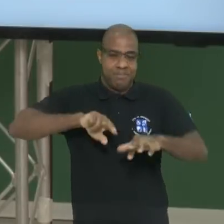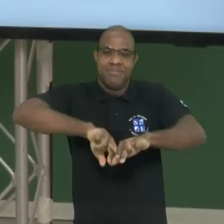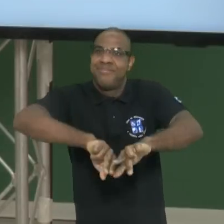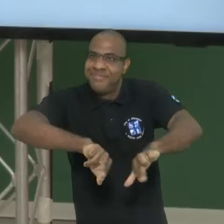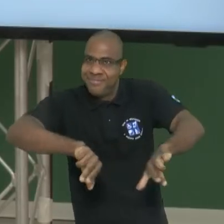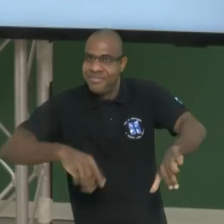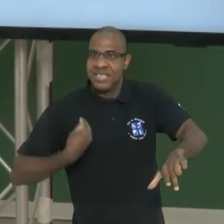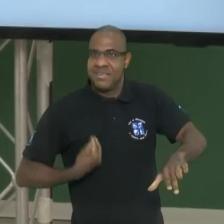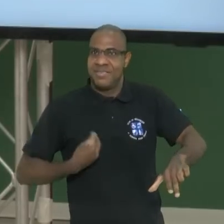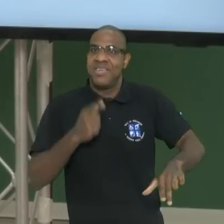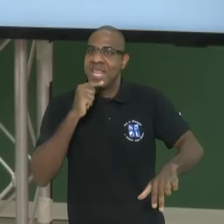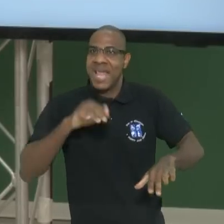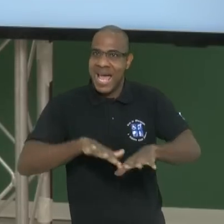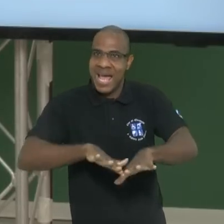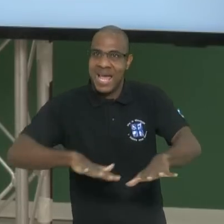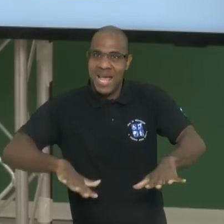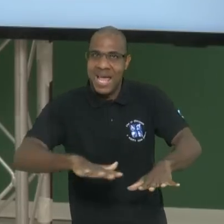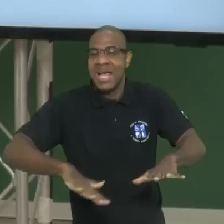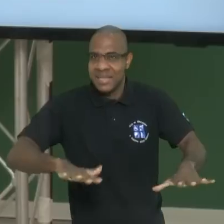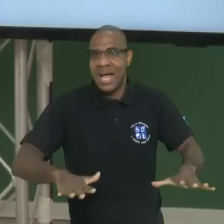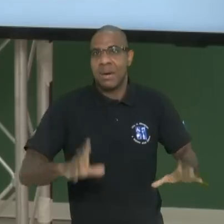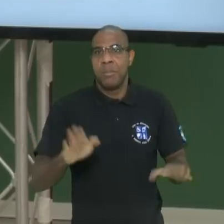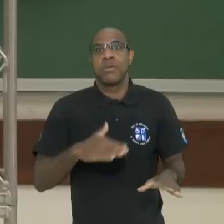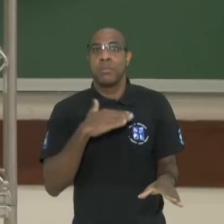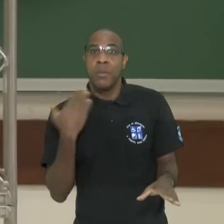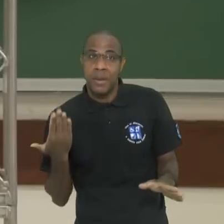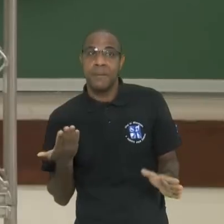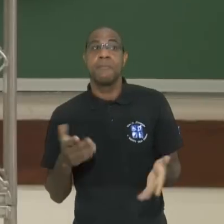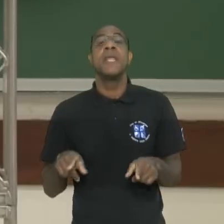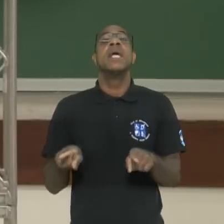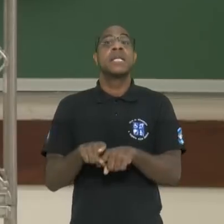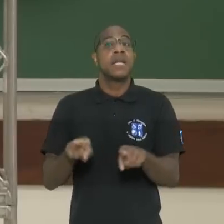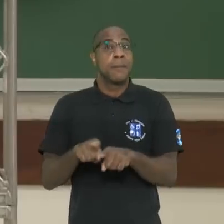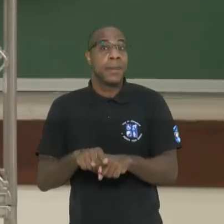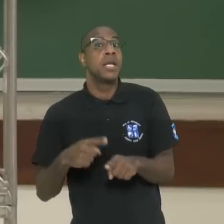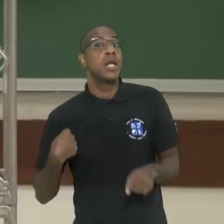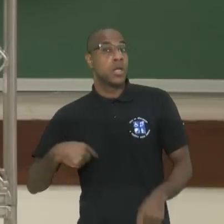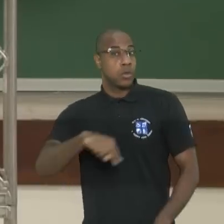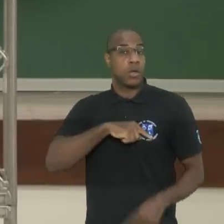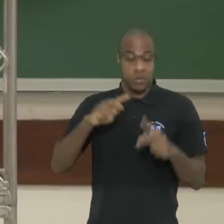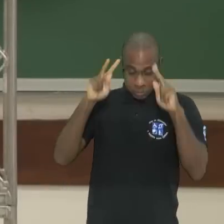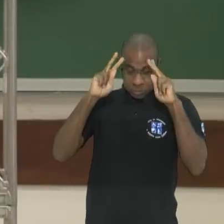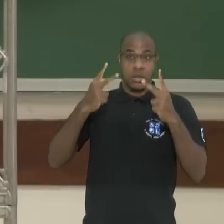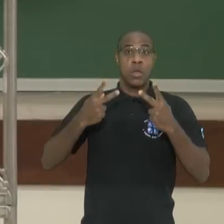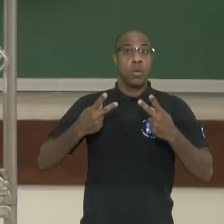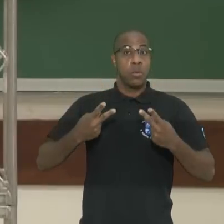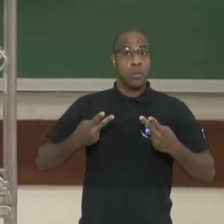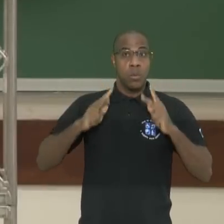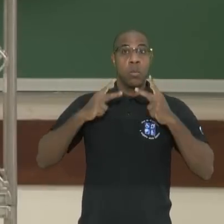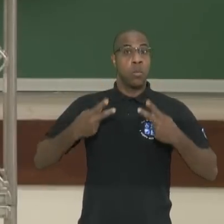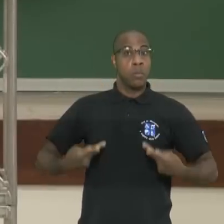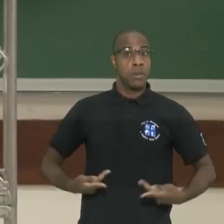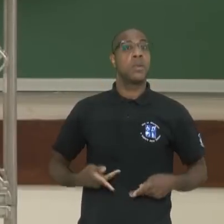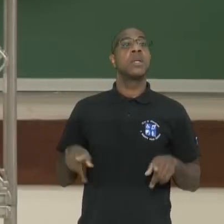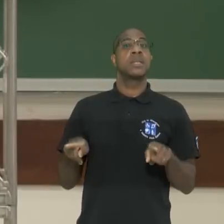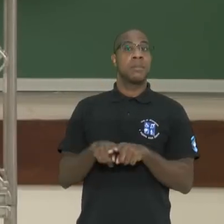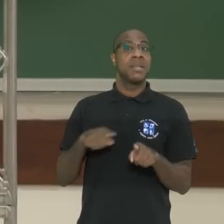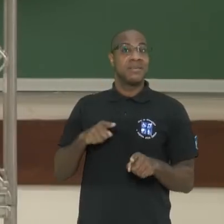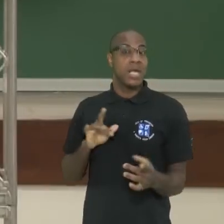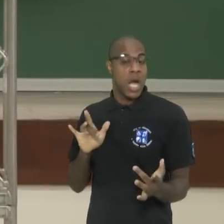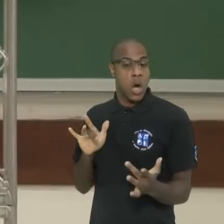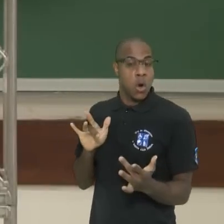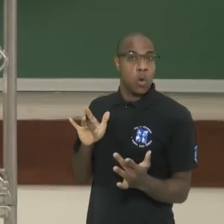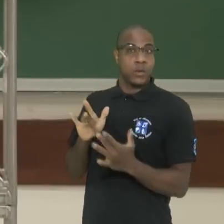com elas naquele ambiente aquático. E no ser humano também, se o ser humano entrar em contato com essa água que está cheia